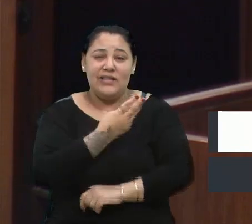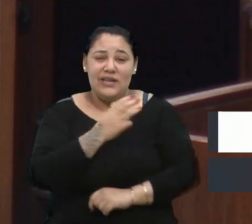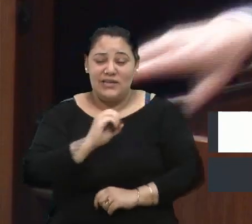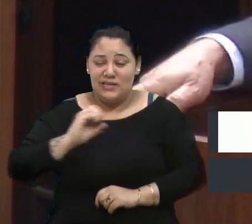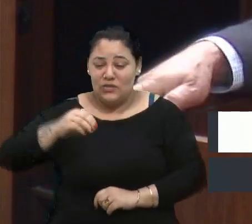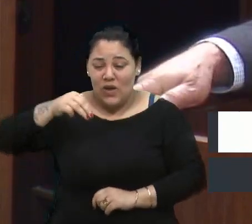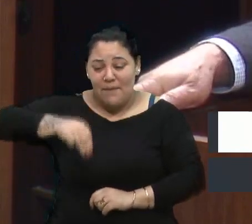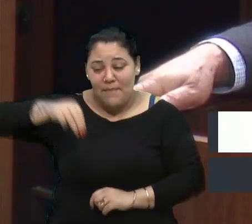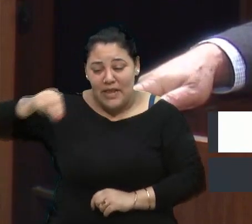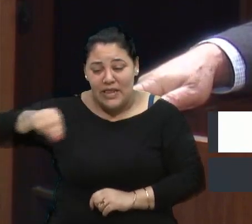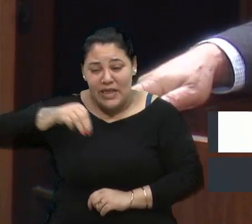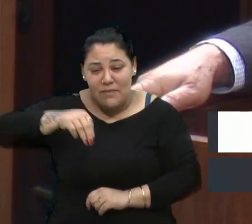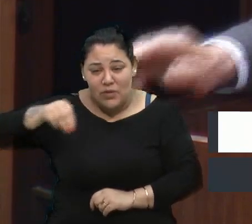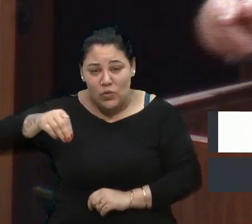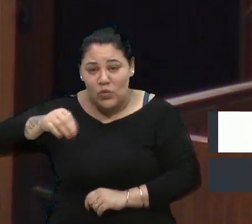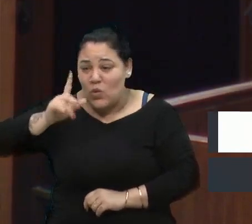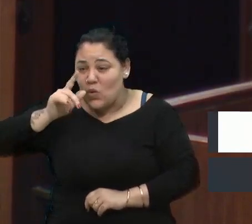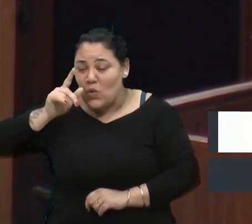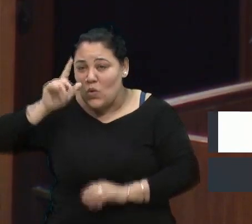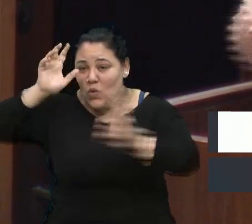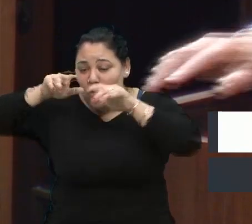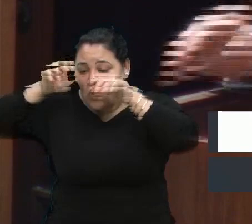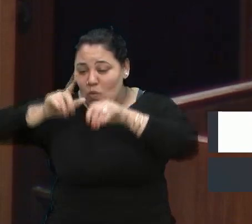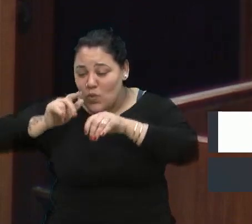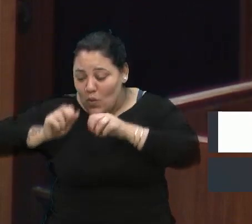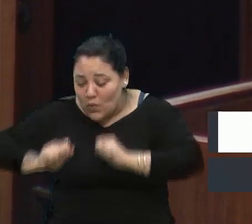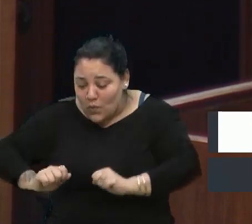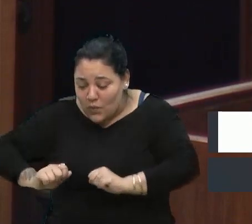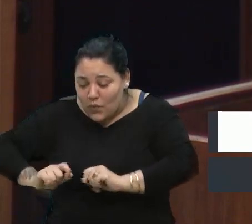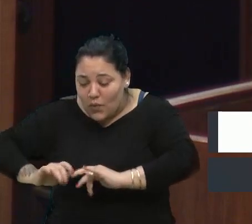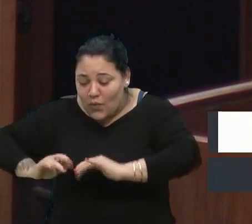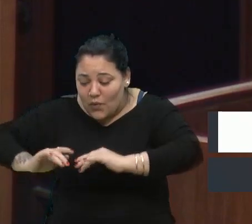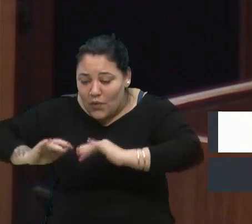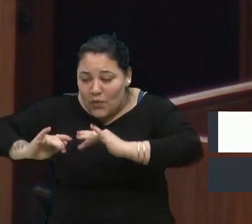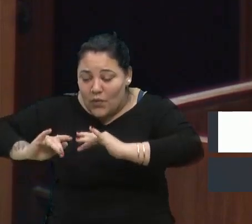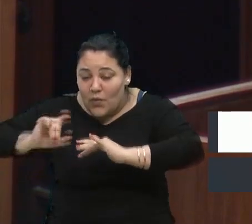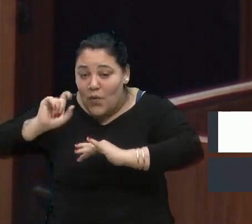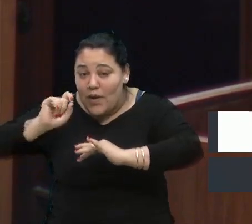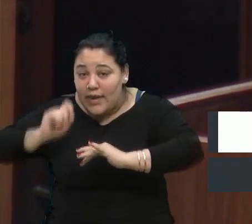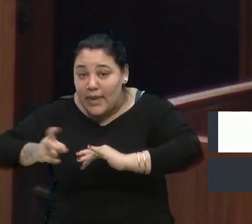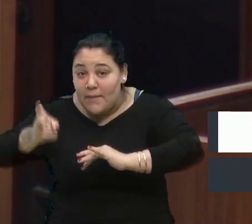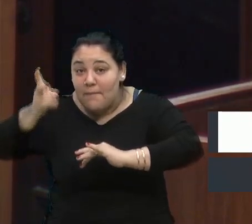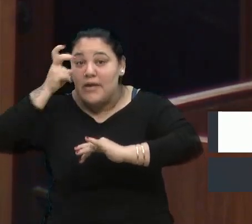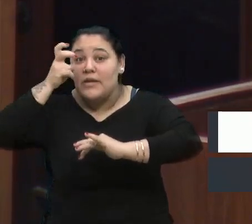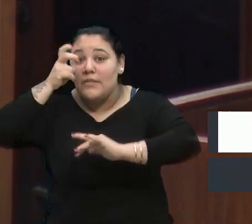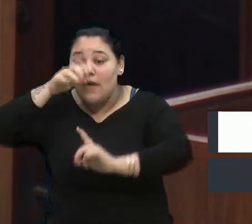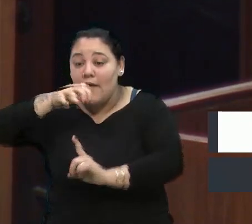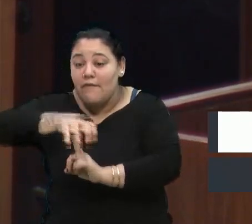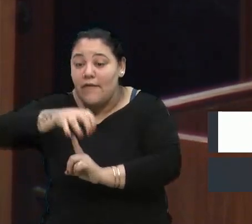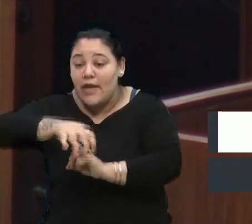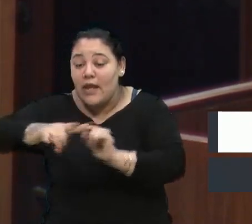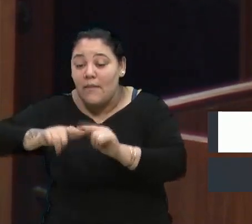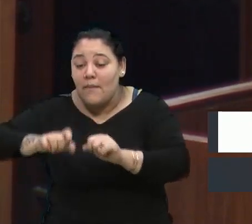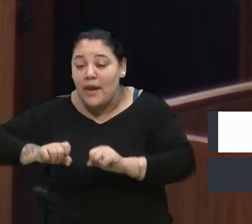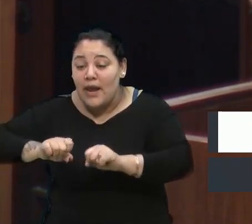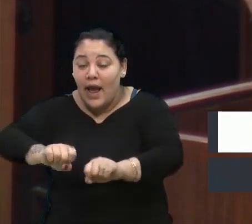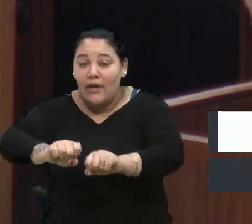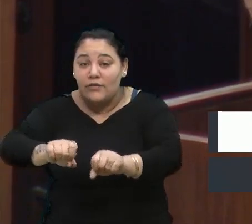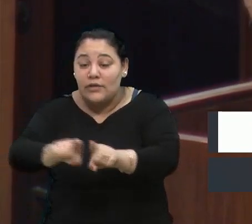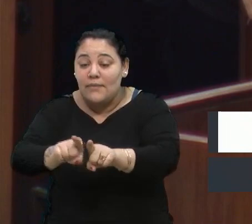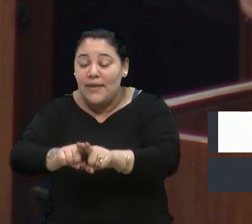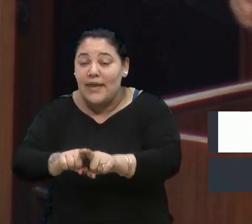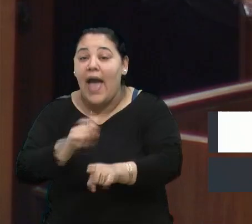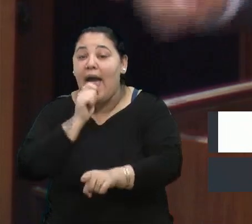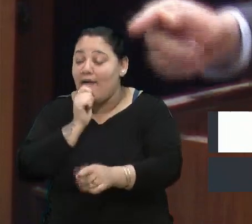de chuva, gente. Só que o que se nota nas feiras, nos supermercados, e ainda vai